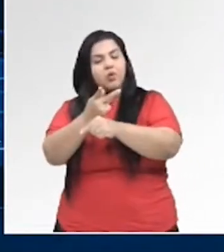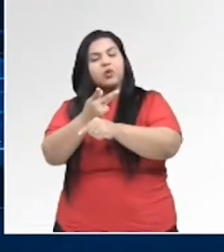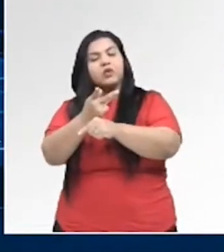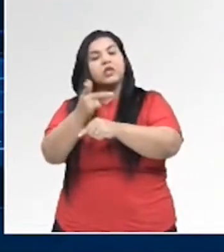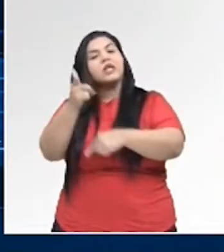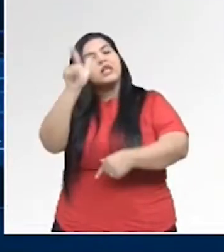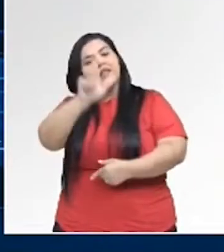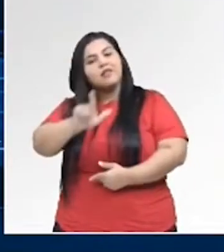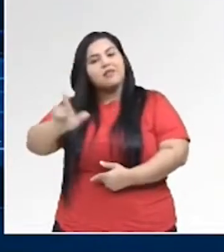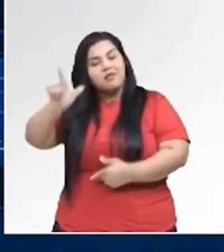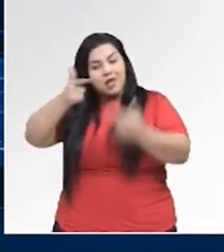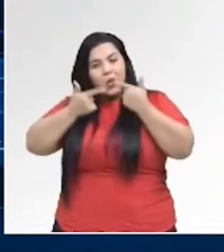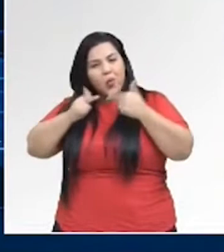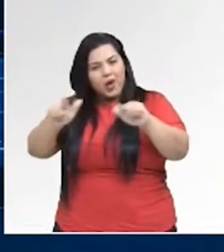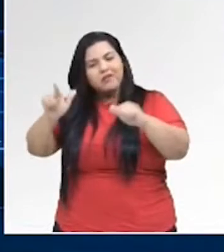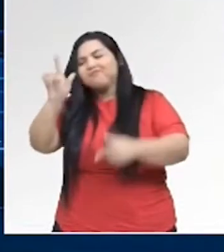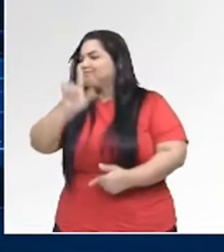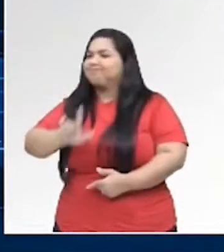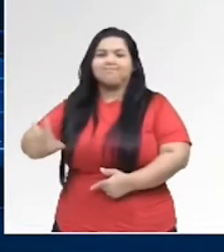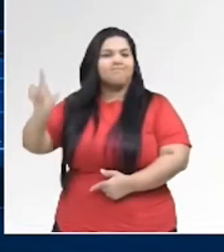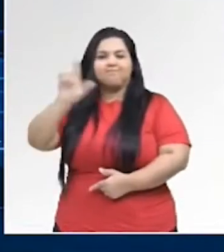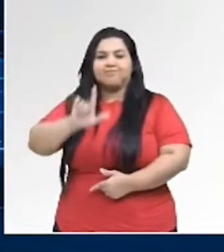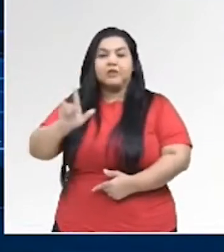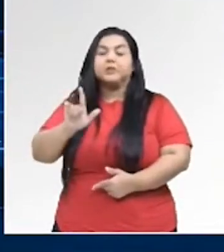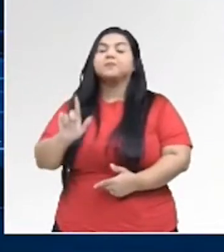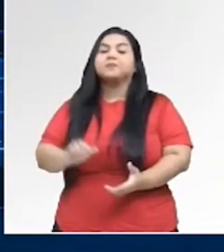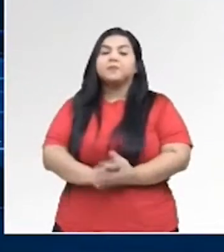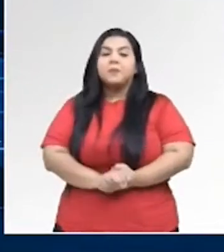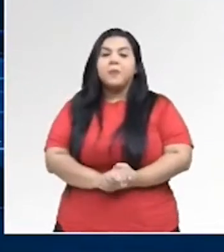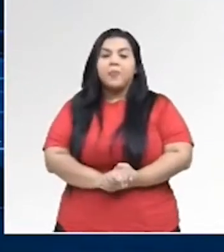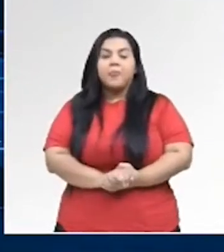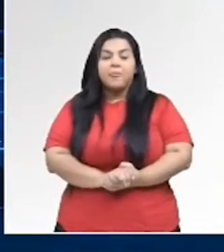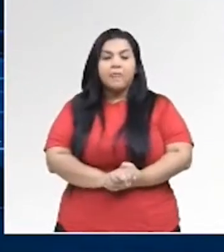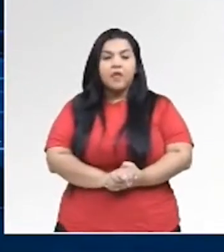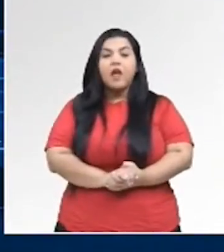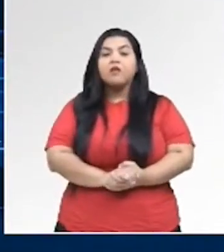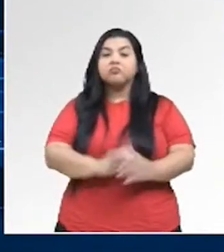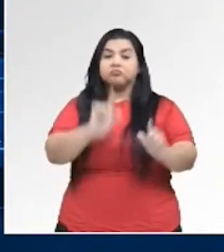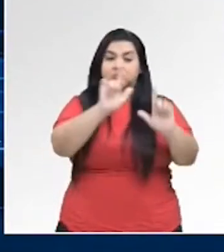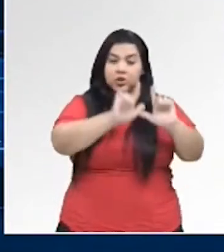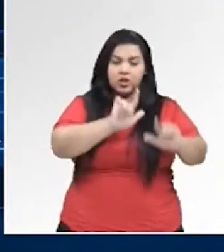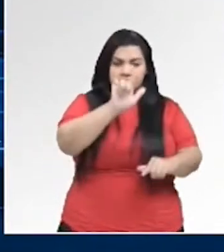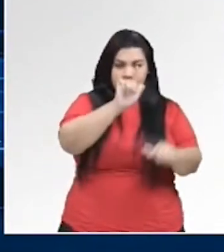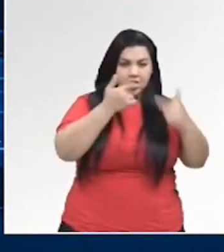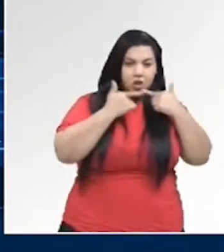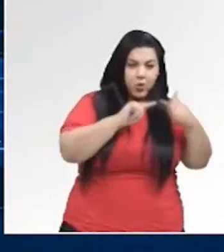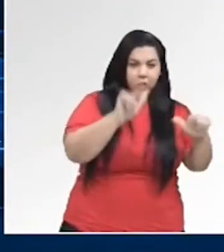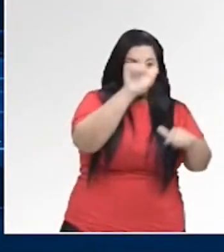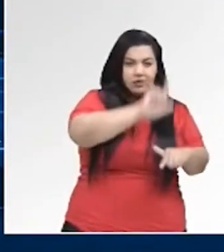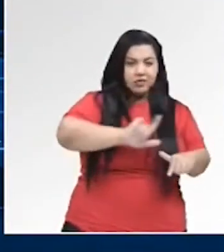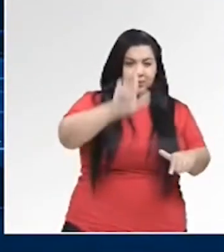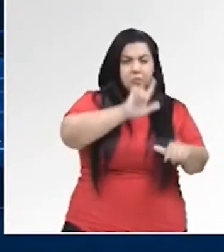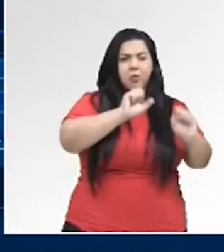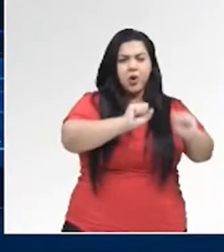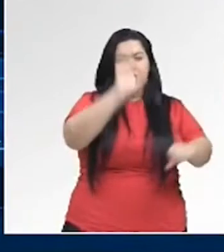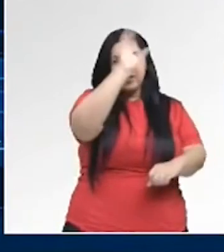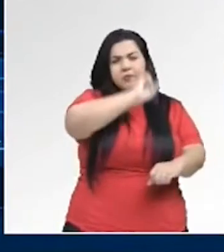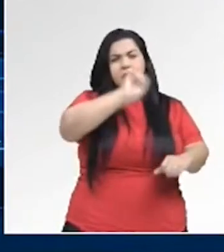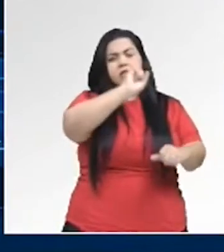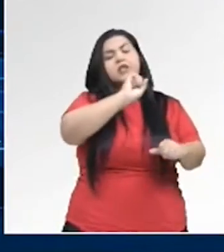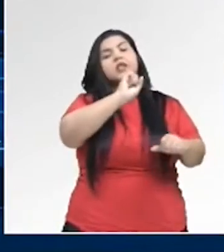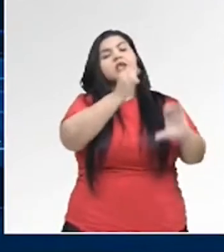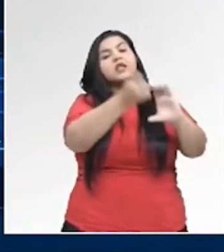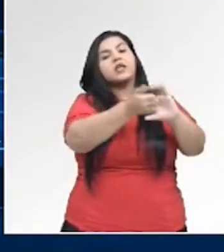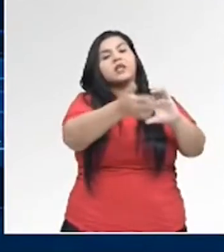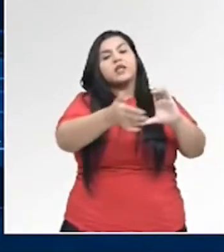a linguagem não literária. Então, sobre linguagem literária, vocês podem aprender que ela é